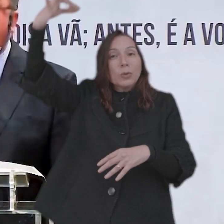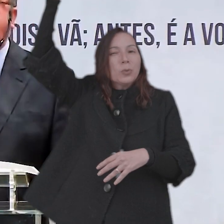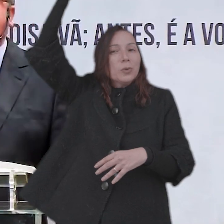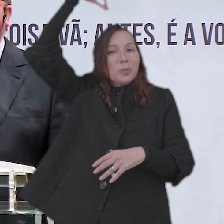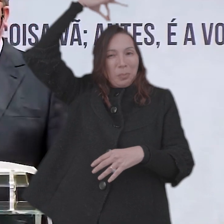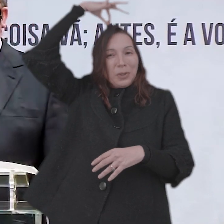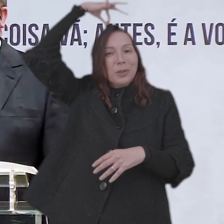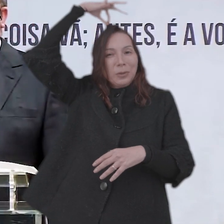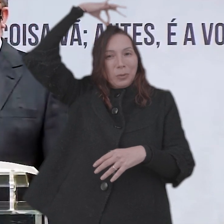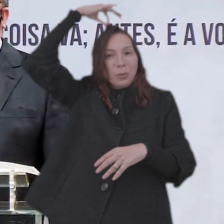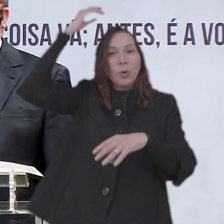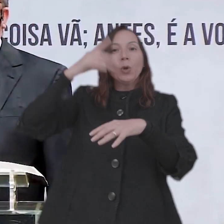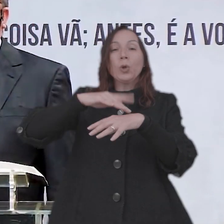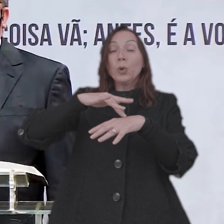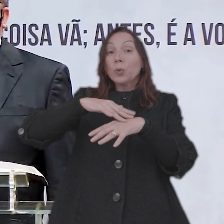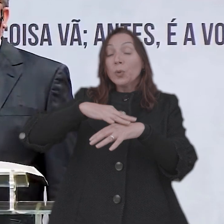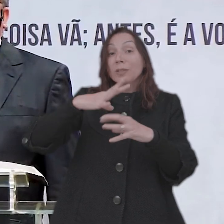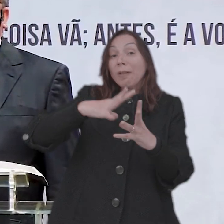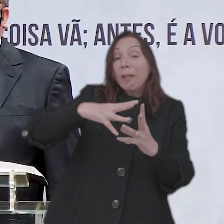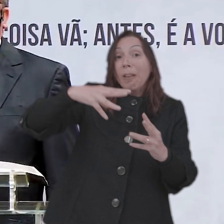o vosso coração,